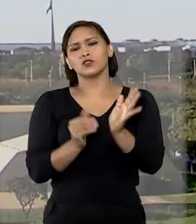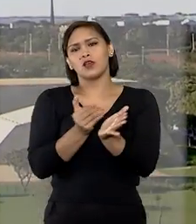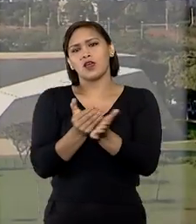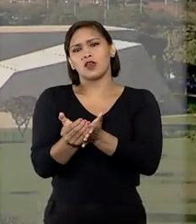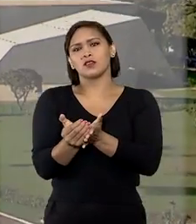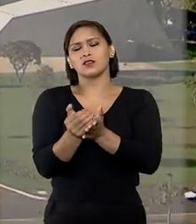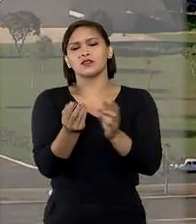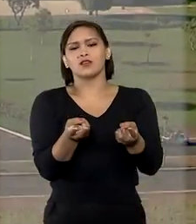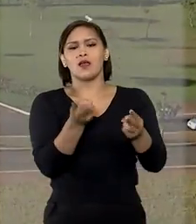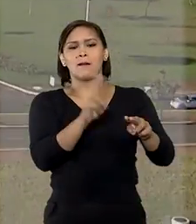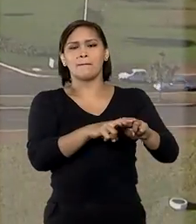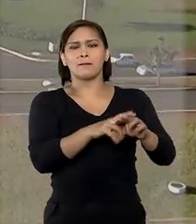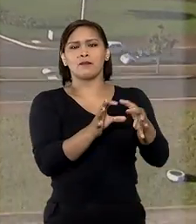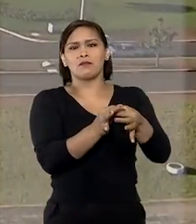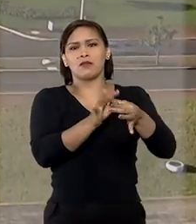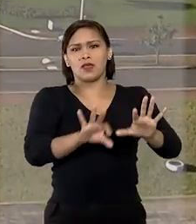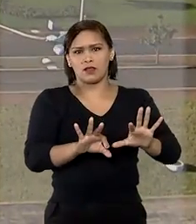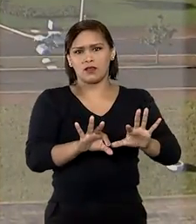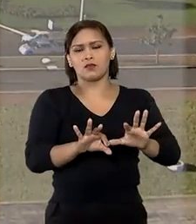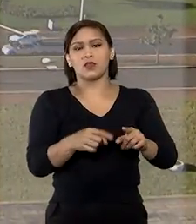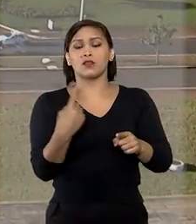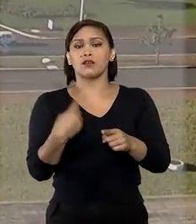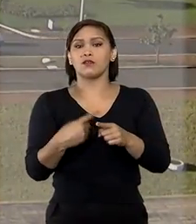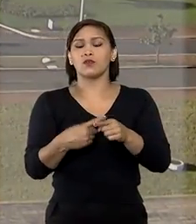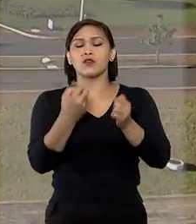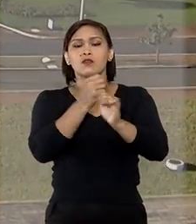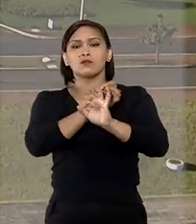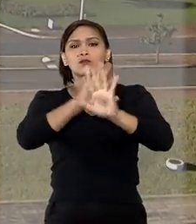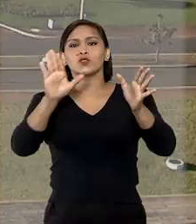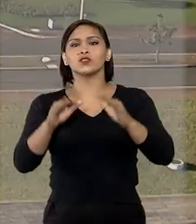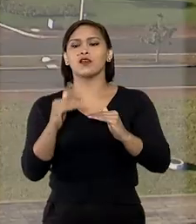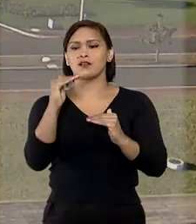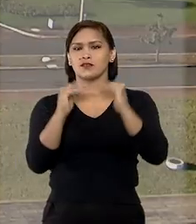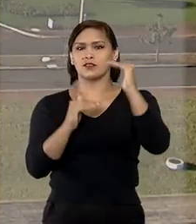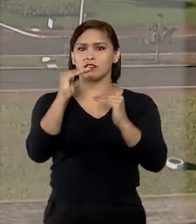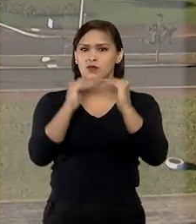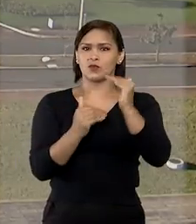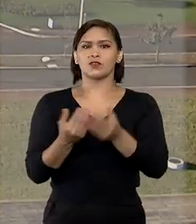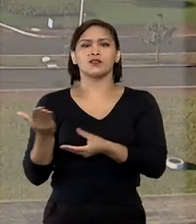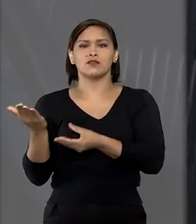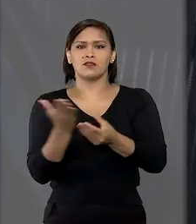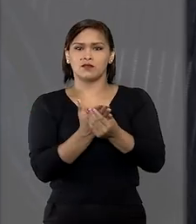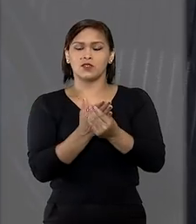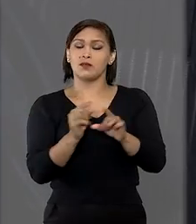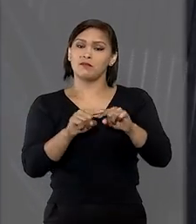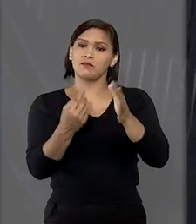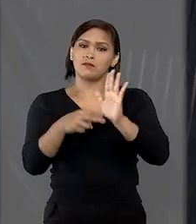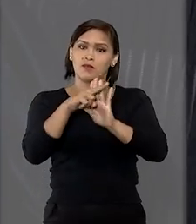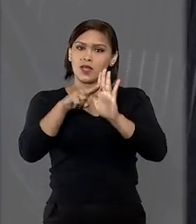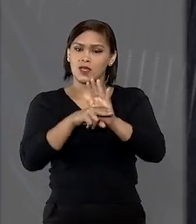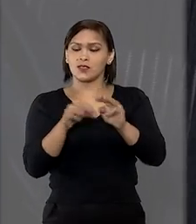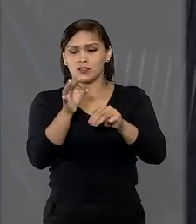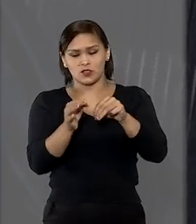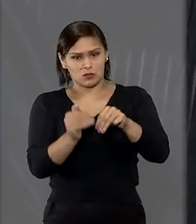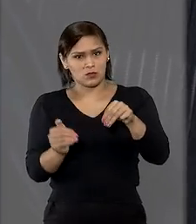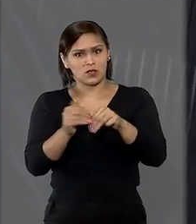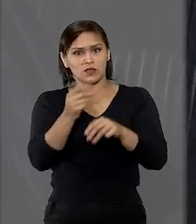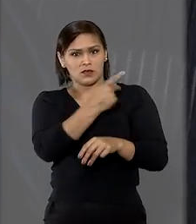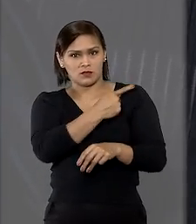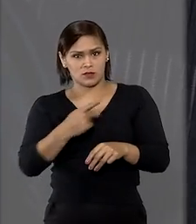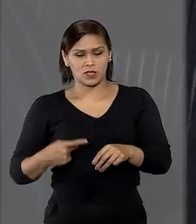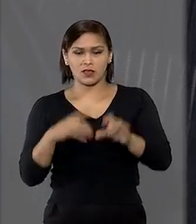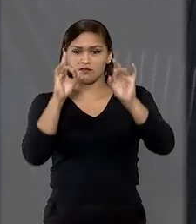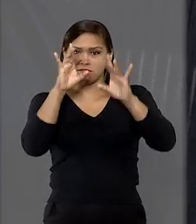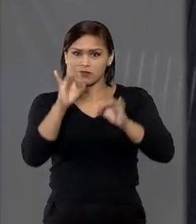a iniciar o cumprimento da Pena em regime aberto o que revelaria a desproporção da medida mas o a demo